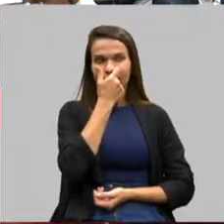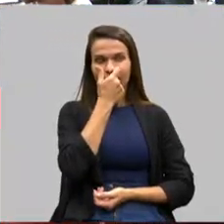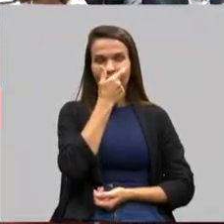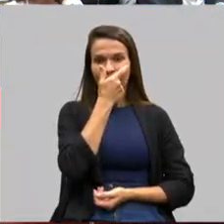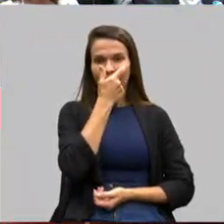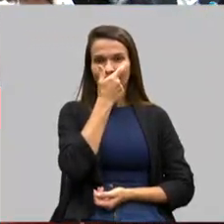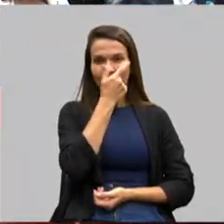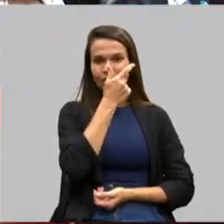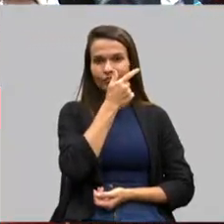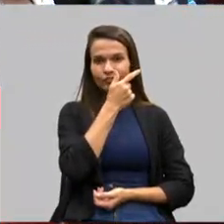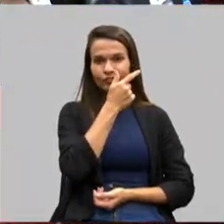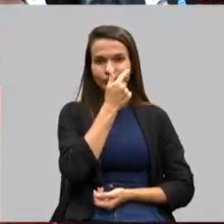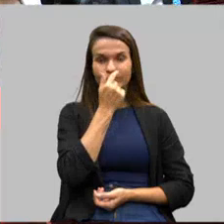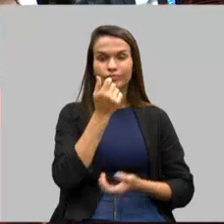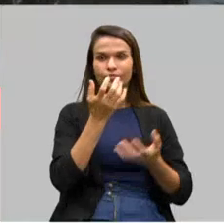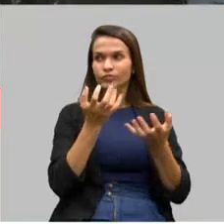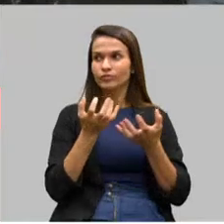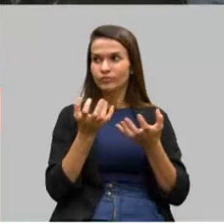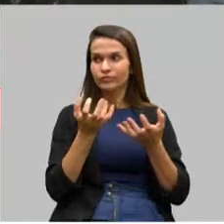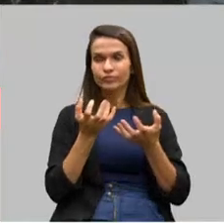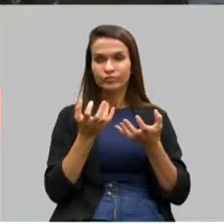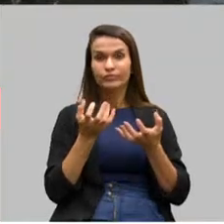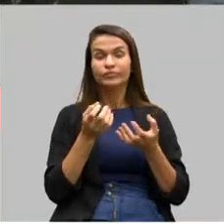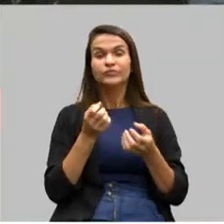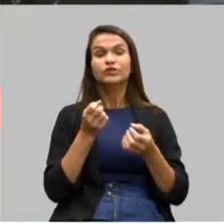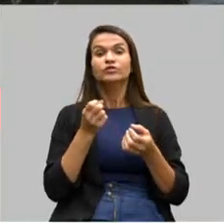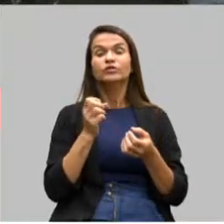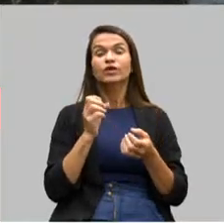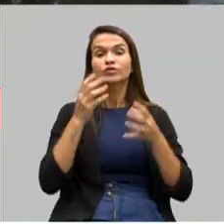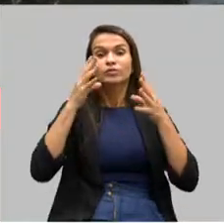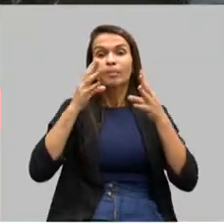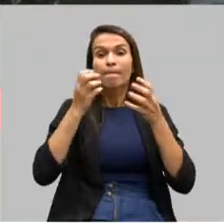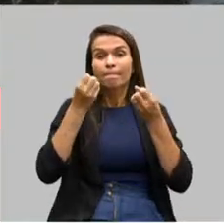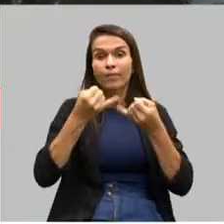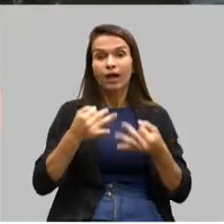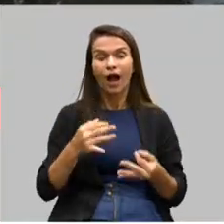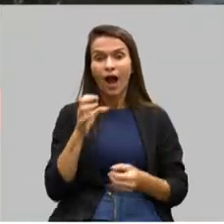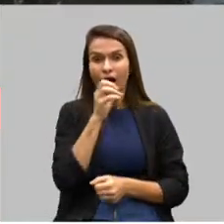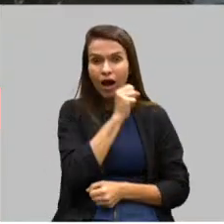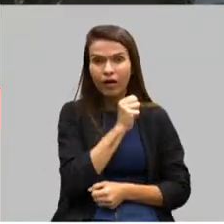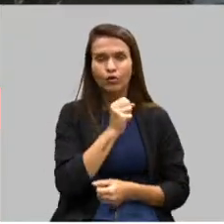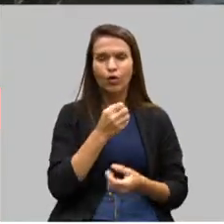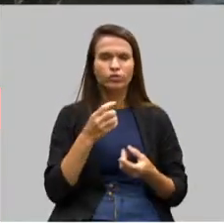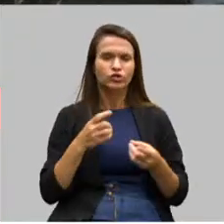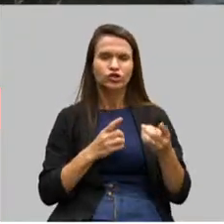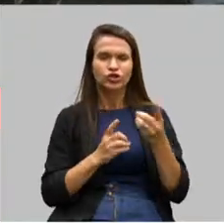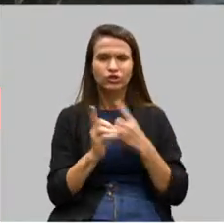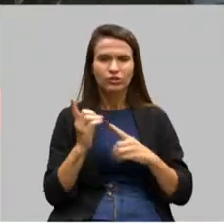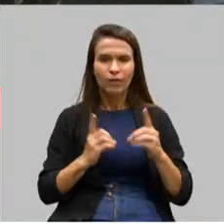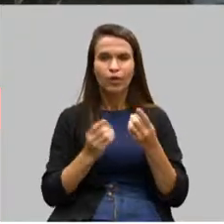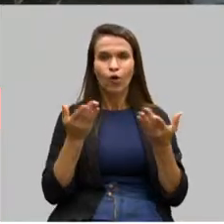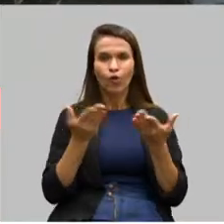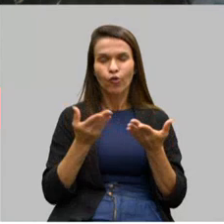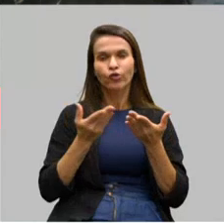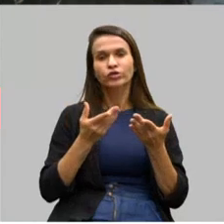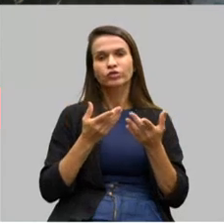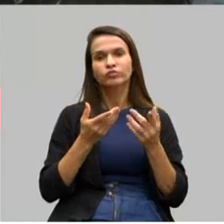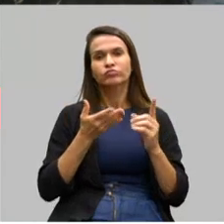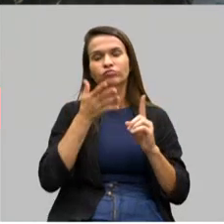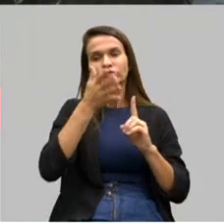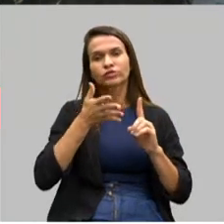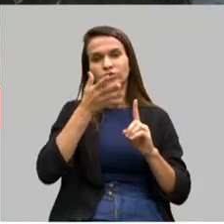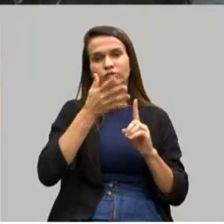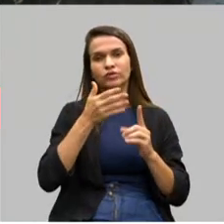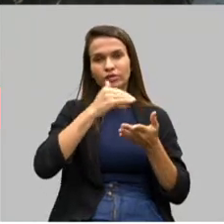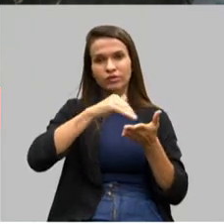Eu quero apenas explicar rapidamente como vamos fazer a dinâmica hoje. Nós vamos escutar aqui a nossa secretária